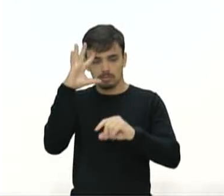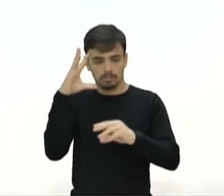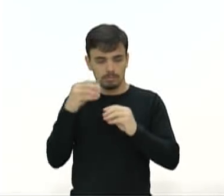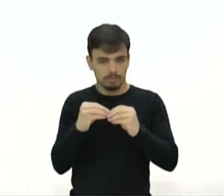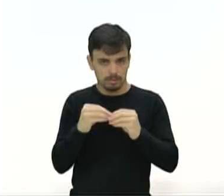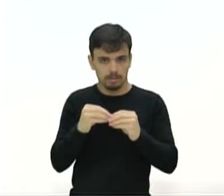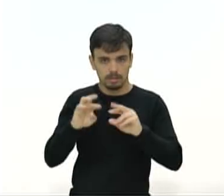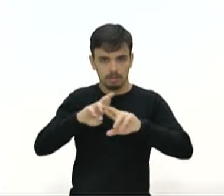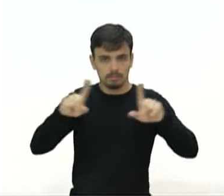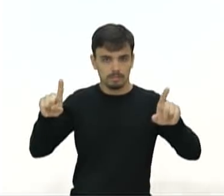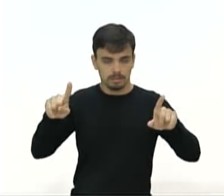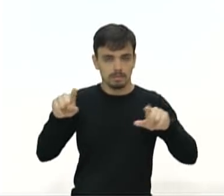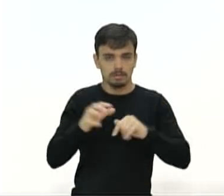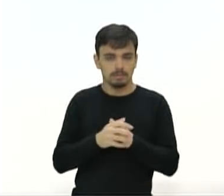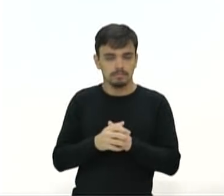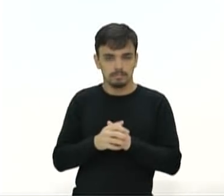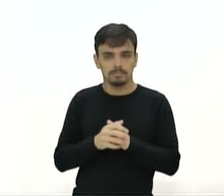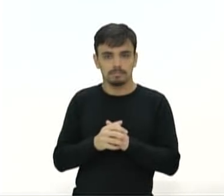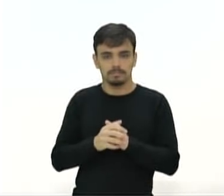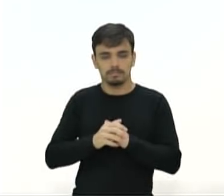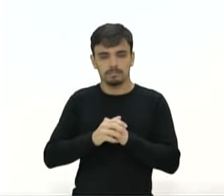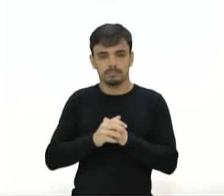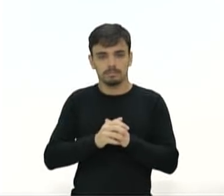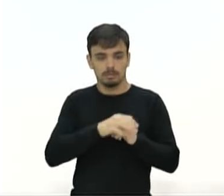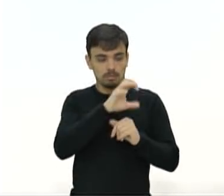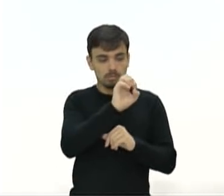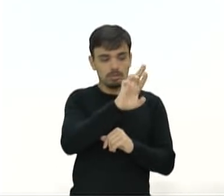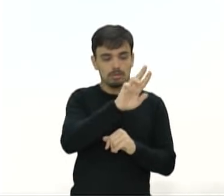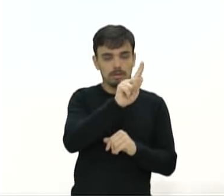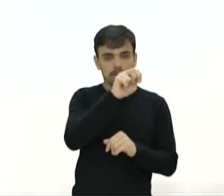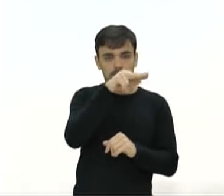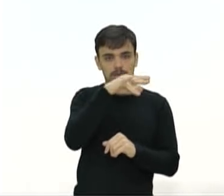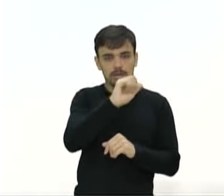entre solidariedade mecânica e orgânica. Pensa, o que é